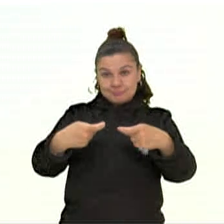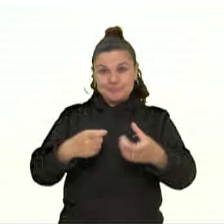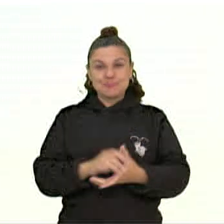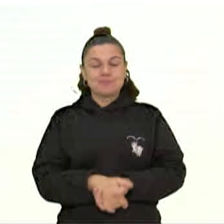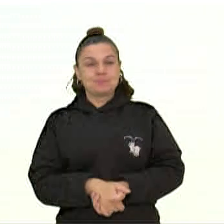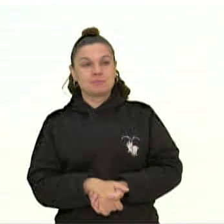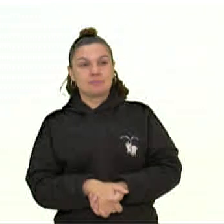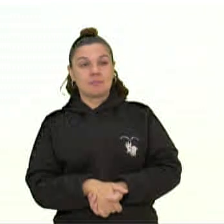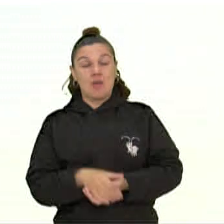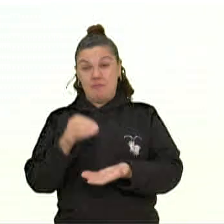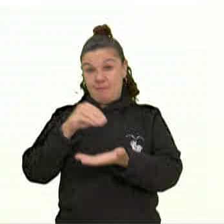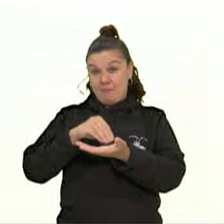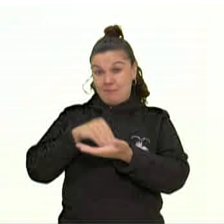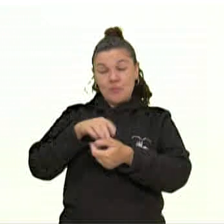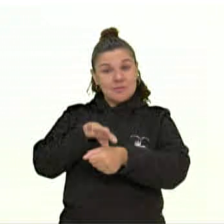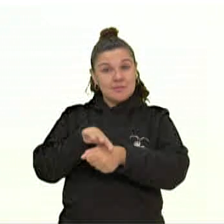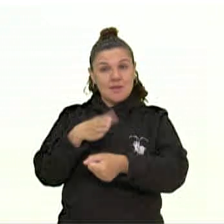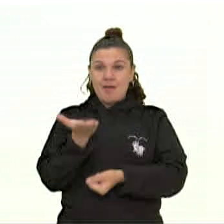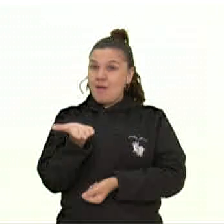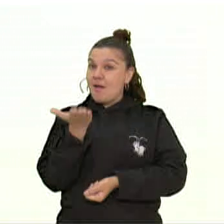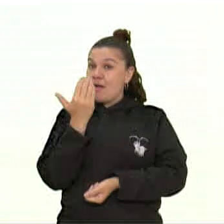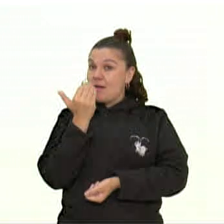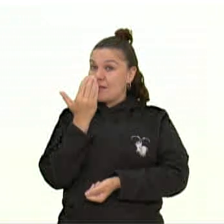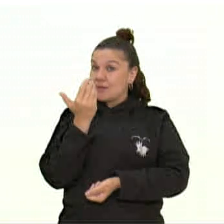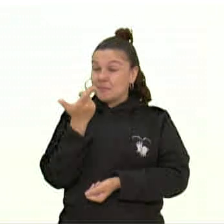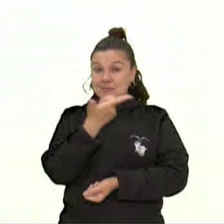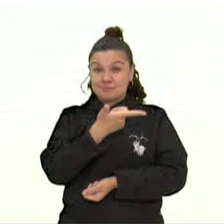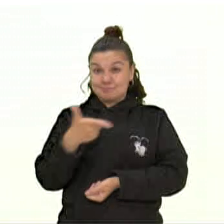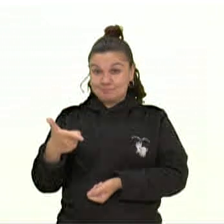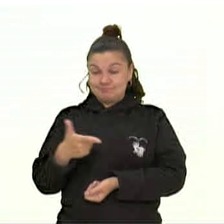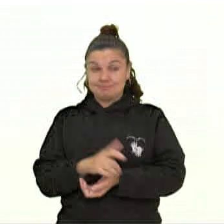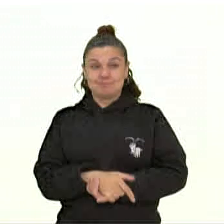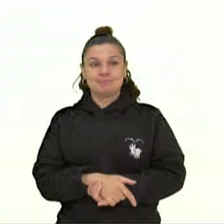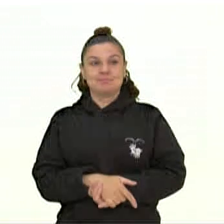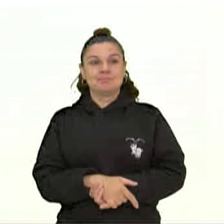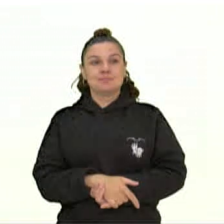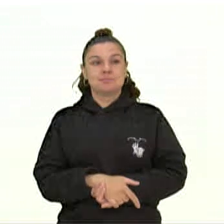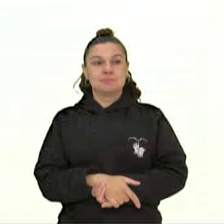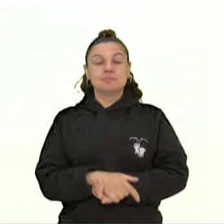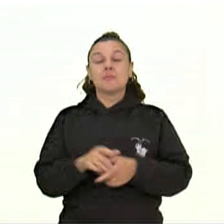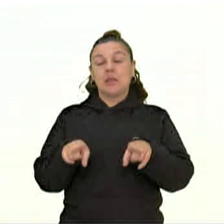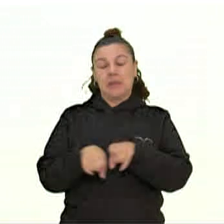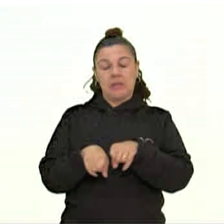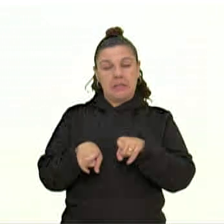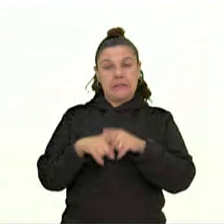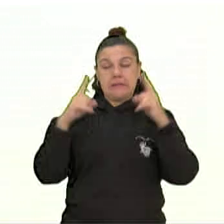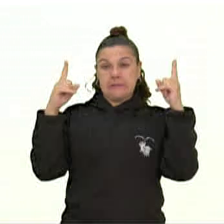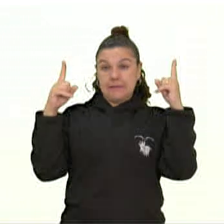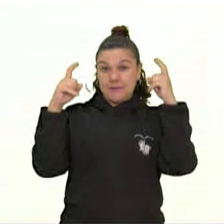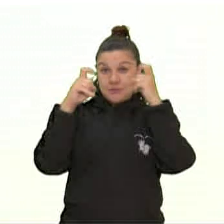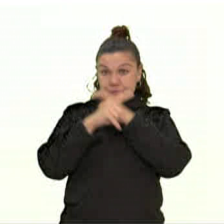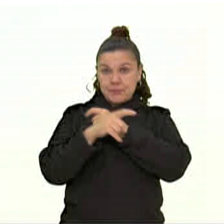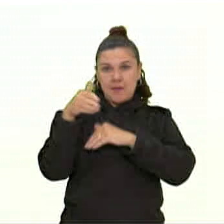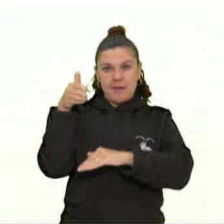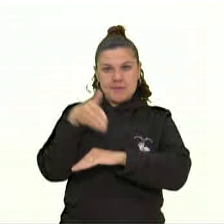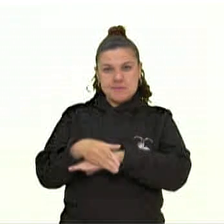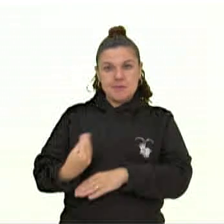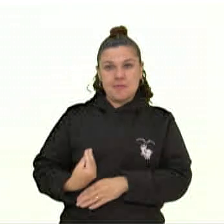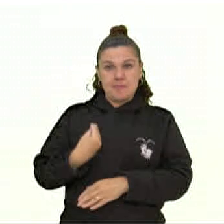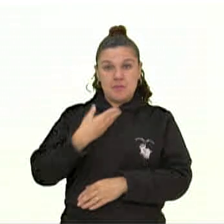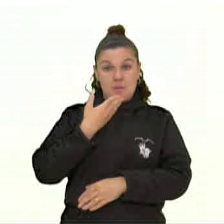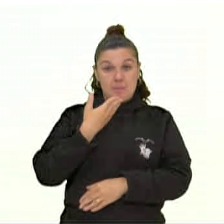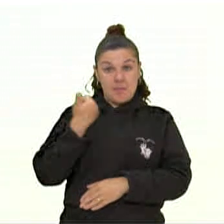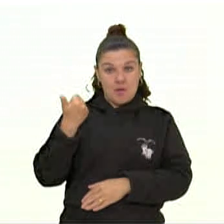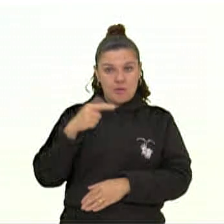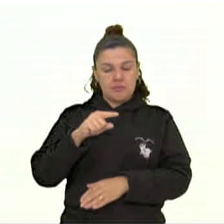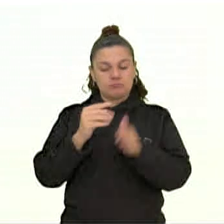armados, insegurança alimentar, a gente viu o acesso à alimentação é difícil, né, dificulta o acesso da população a esse tipo de